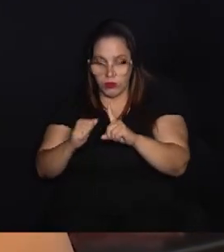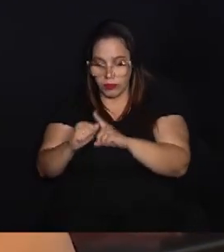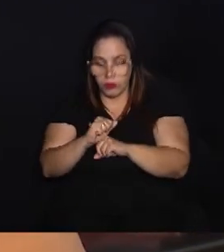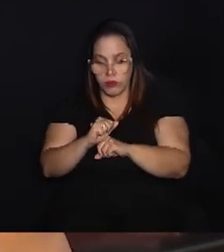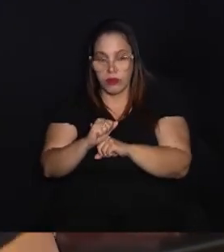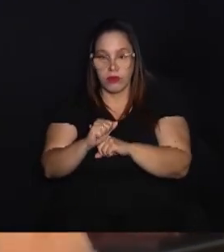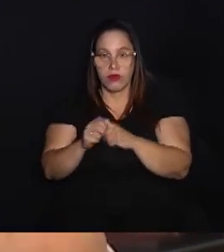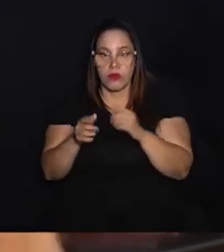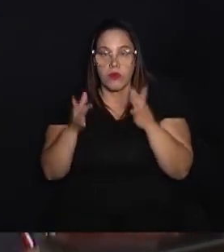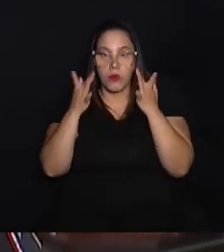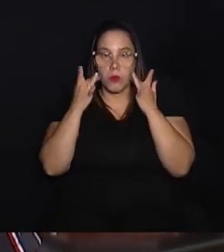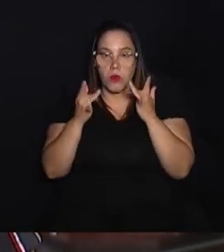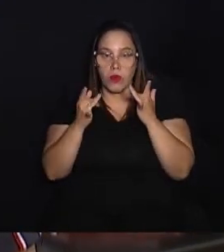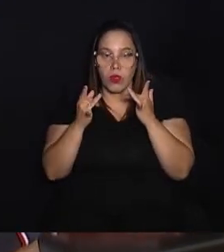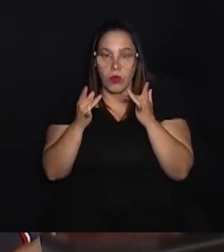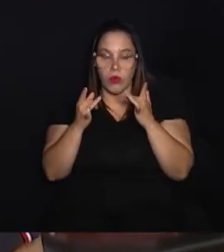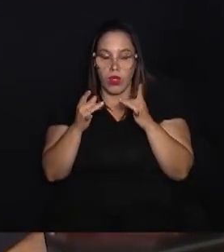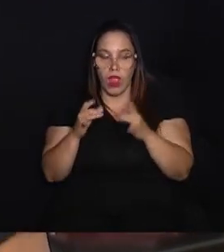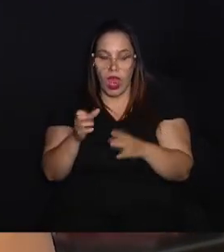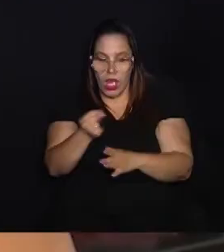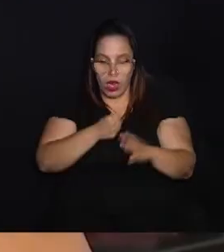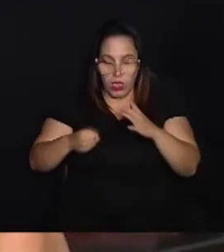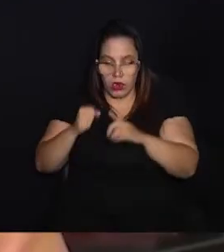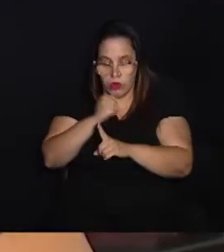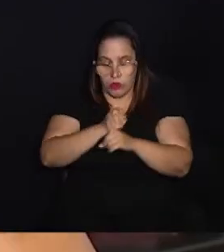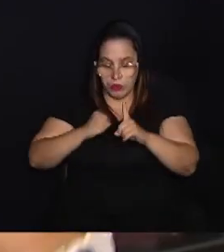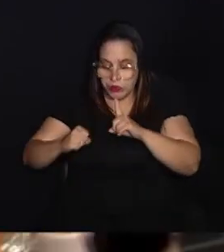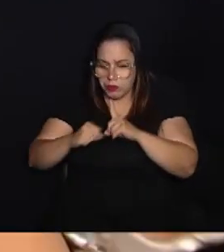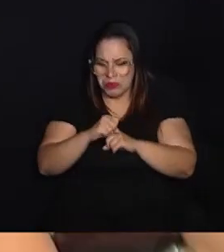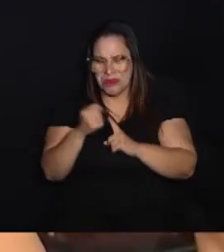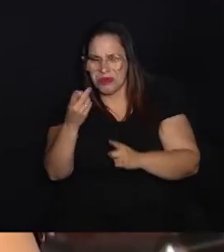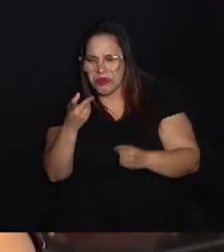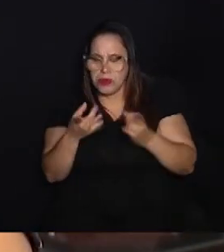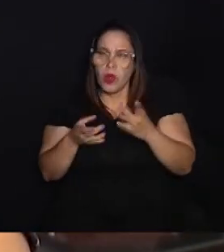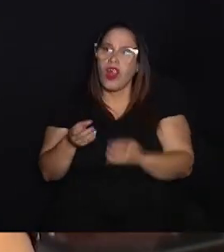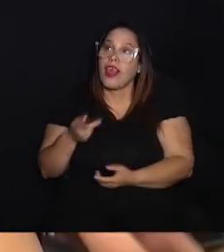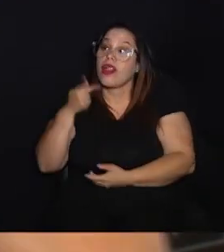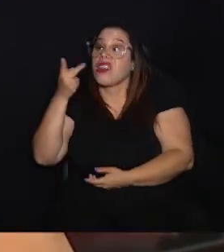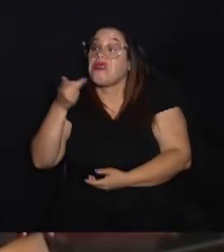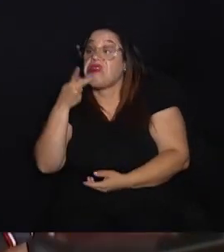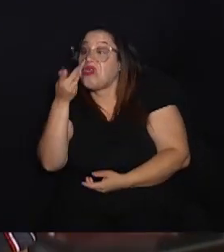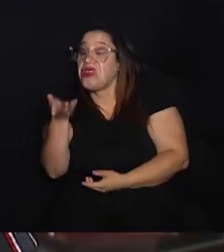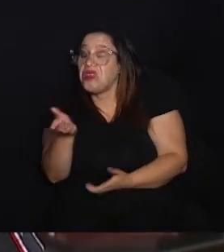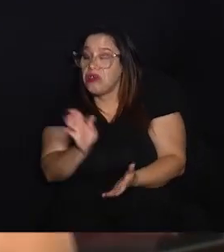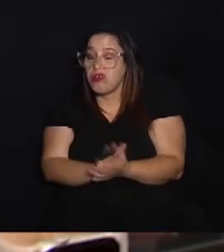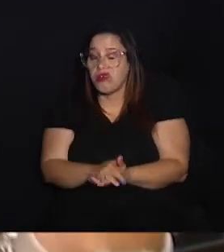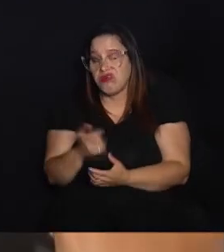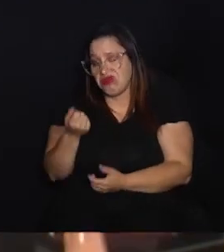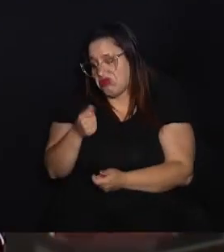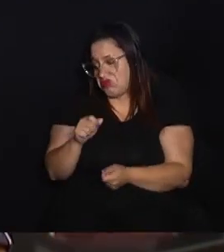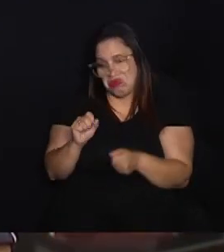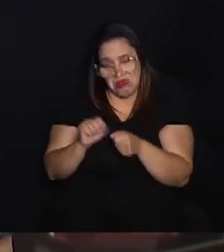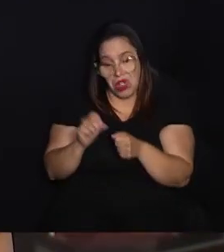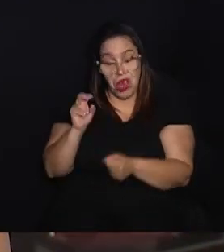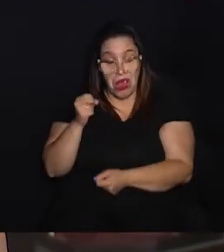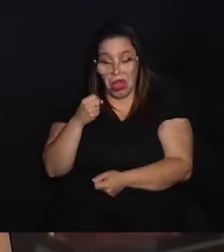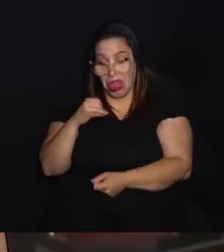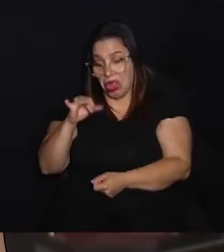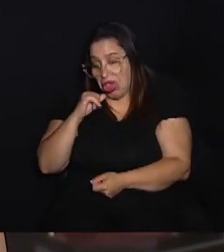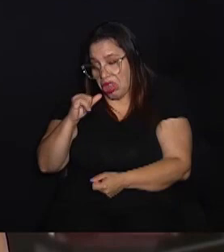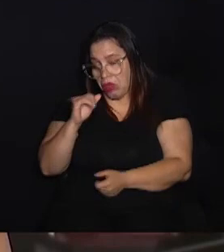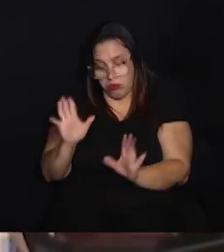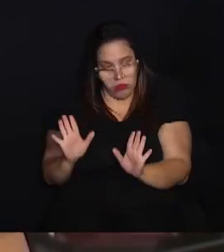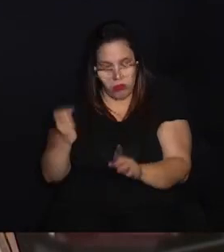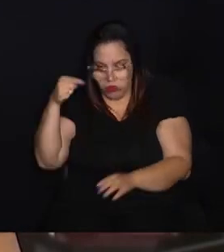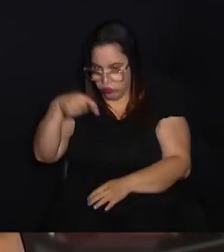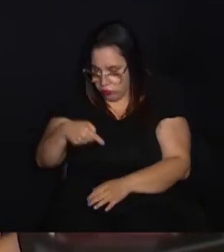chamasse gastronomia social. Mas às vezes é muito bonito você falar e não fazer ou só o falar, né? Então aqui